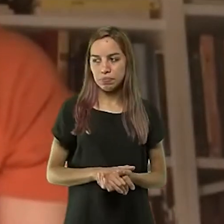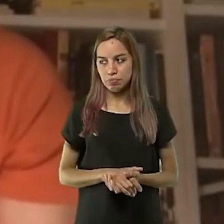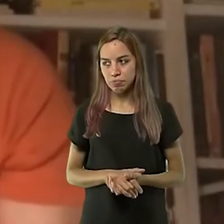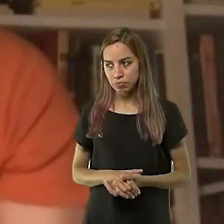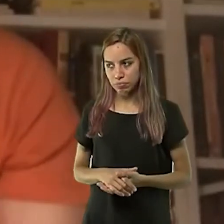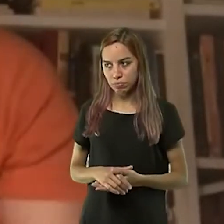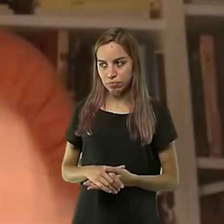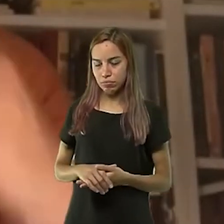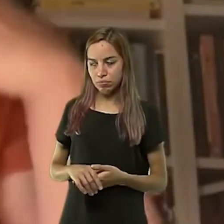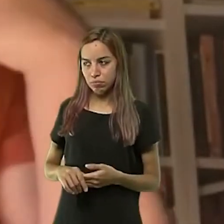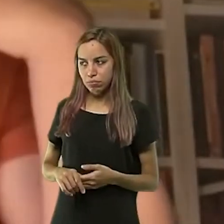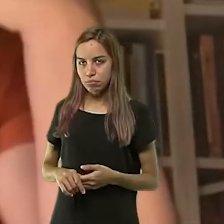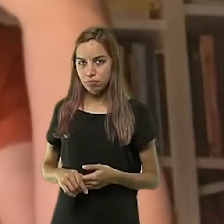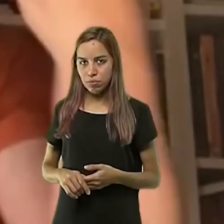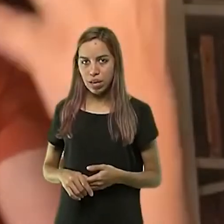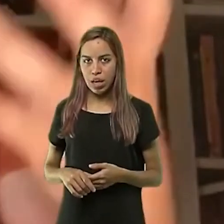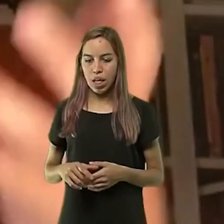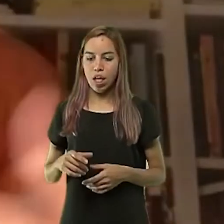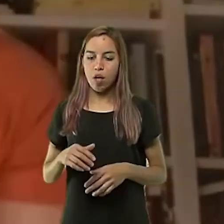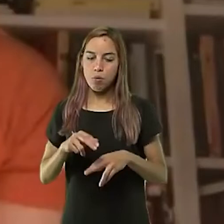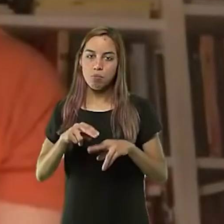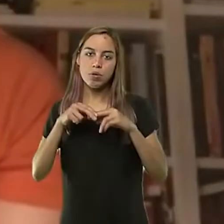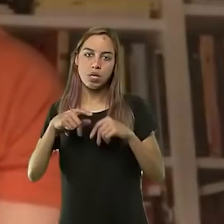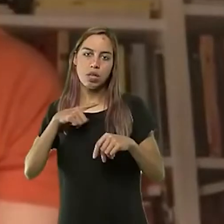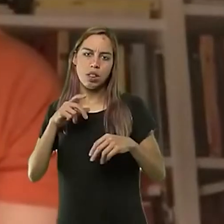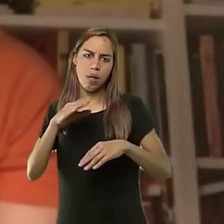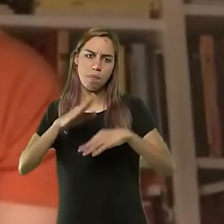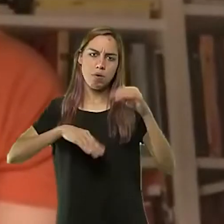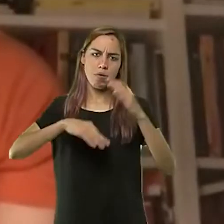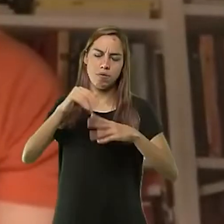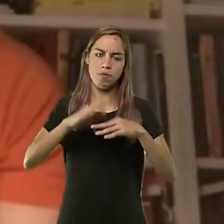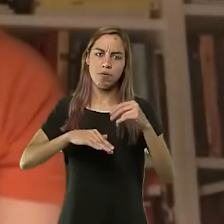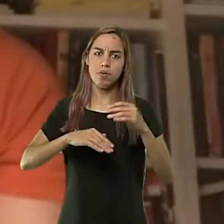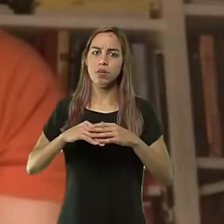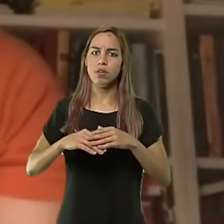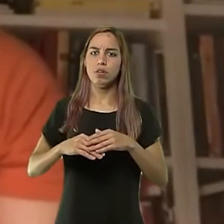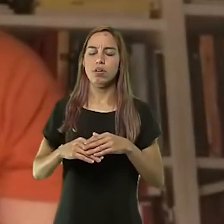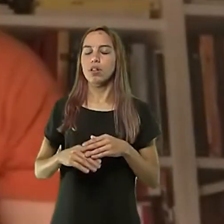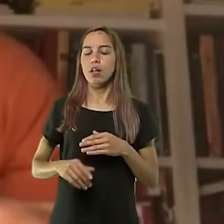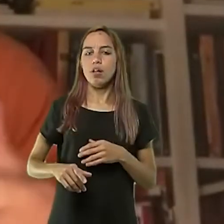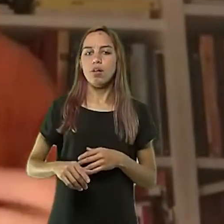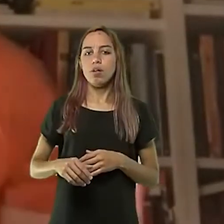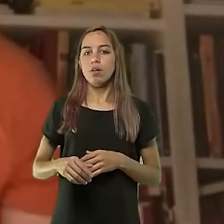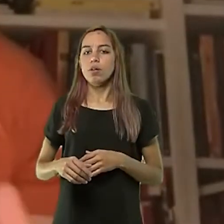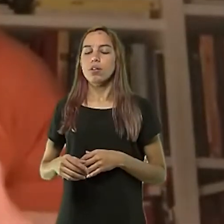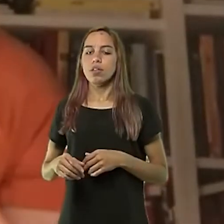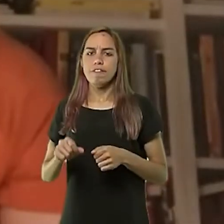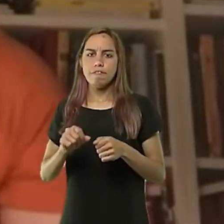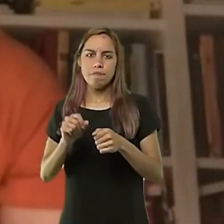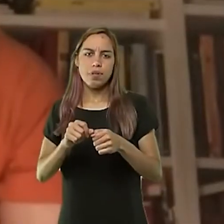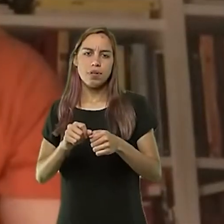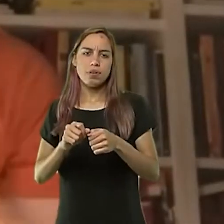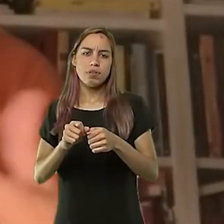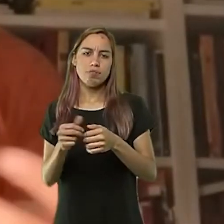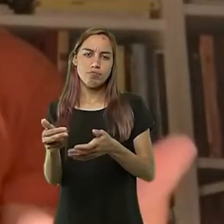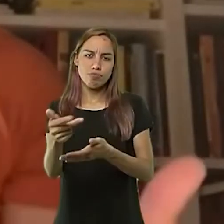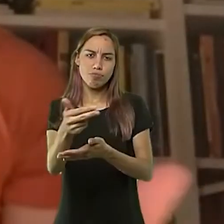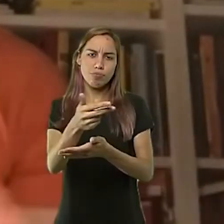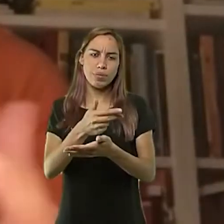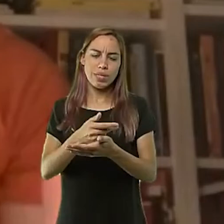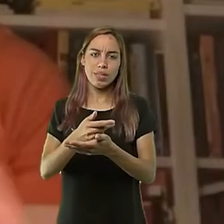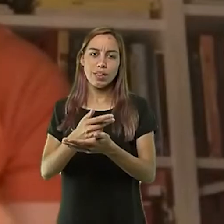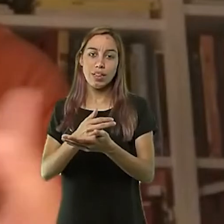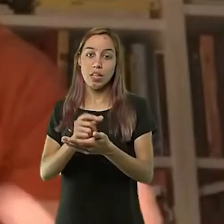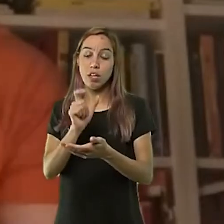expressões artísticas e portanto as usem da melhor maneira. E por vezes é contraproducente estar